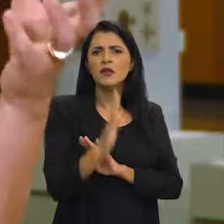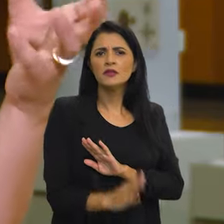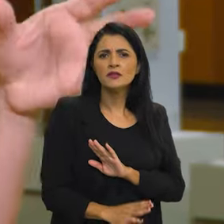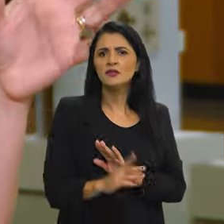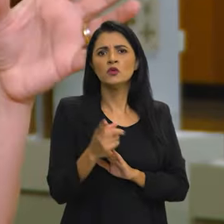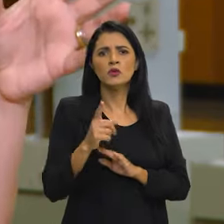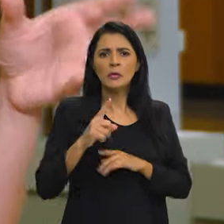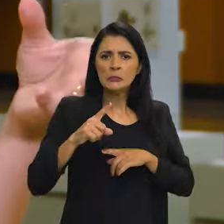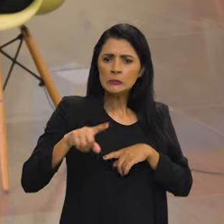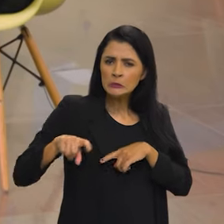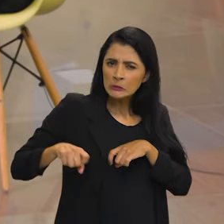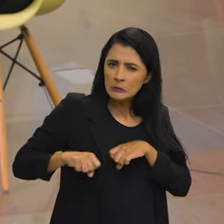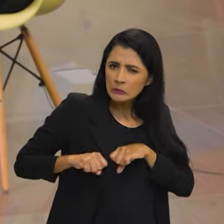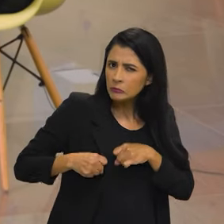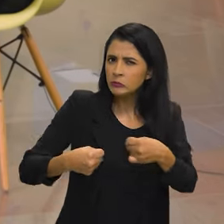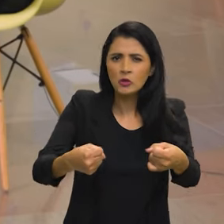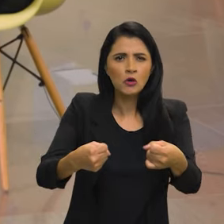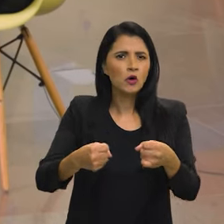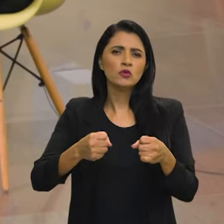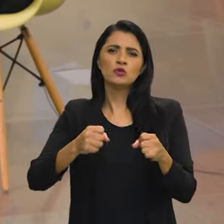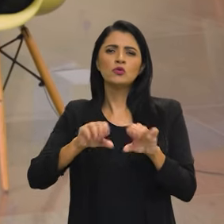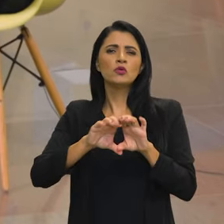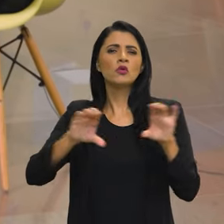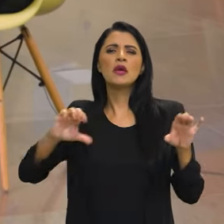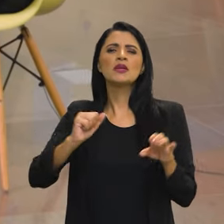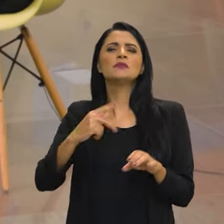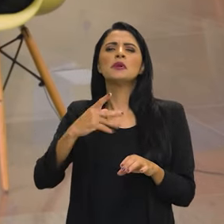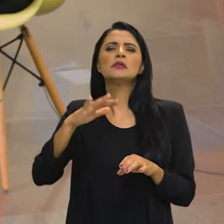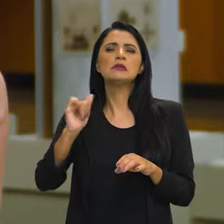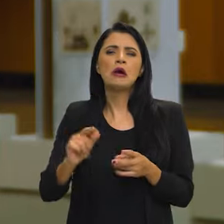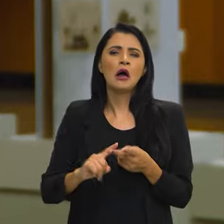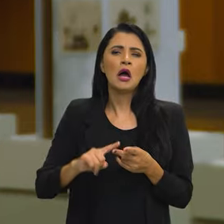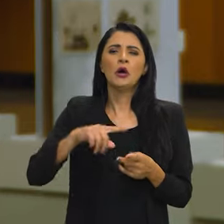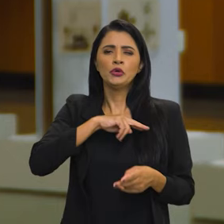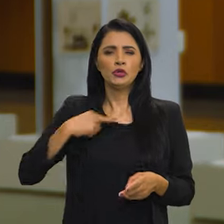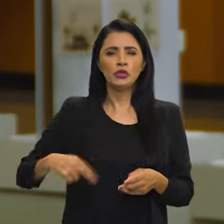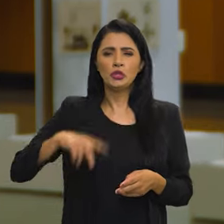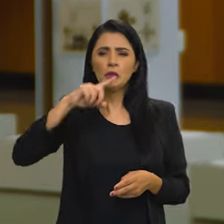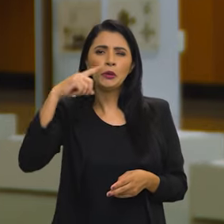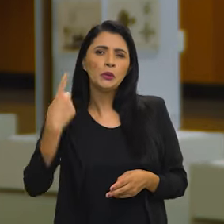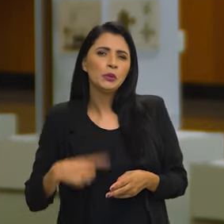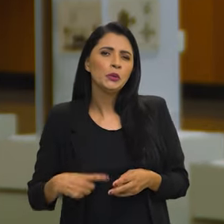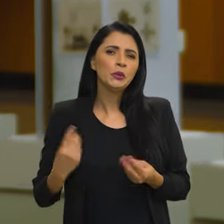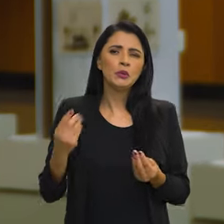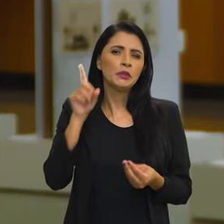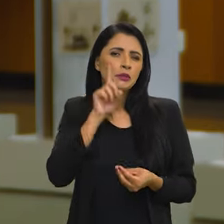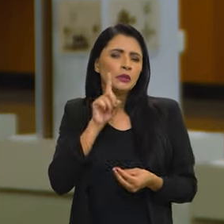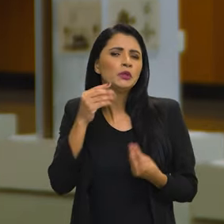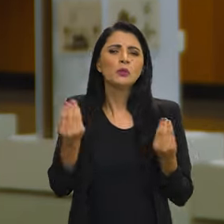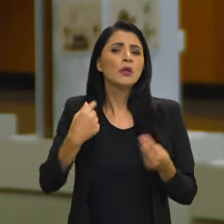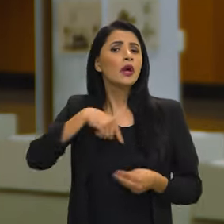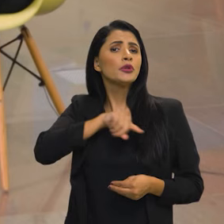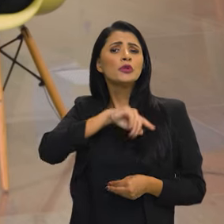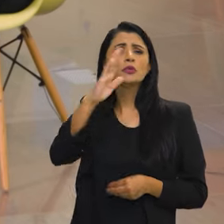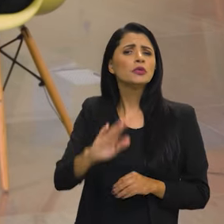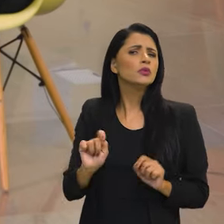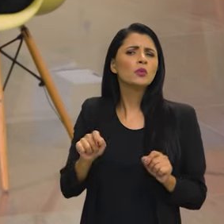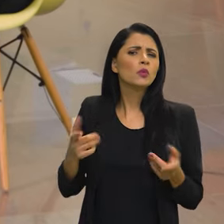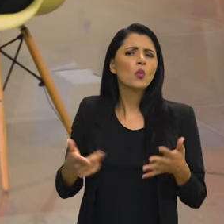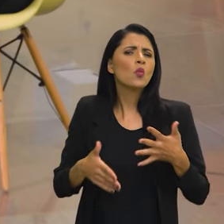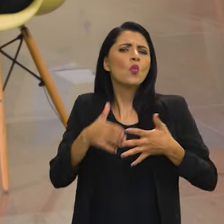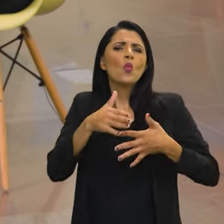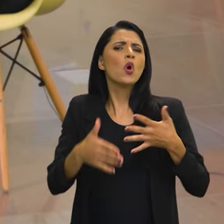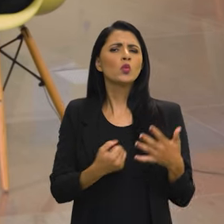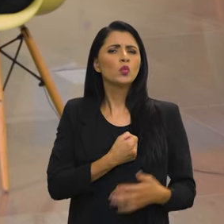Porque a gente sempre ouviu falar em Rússia, Estados Unidos, China, Índia. Como está o Brasil? Quem é a gente hoje nessa corrida? O